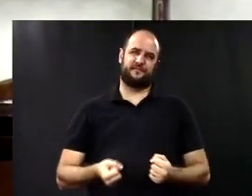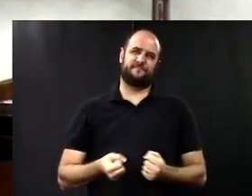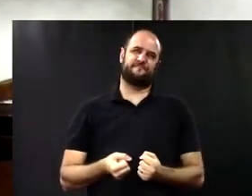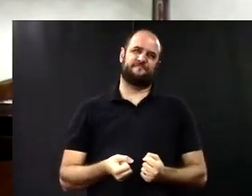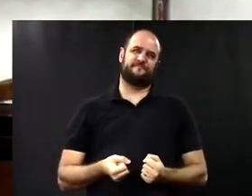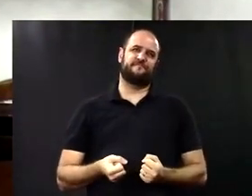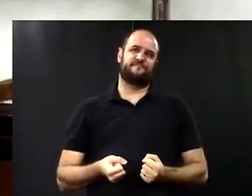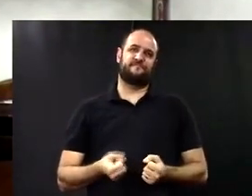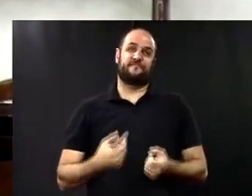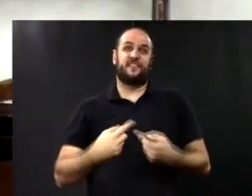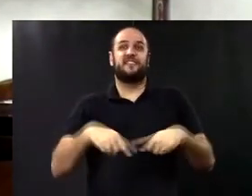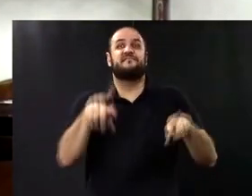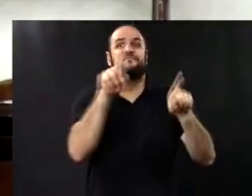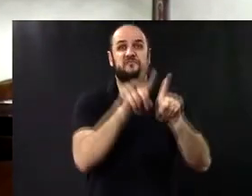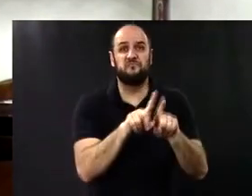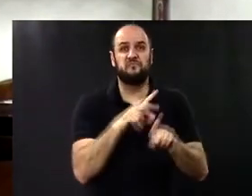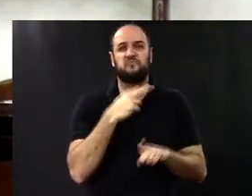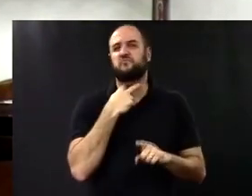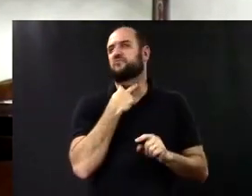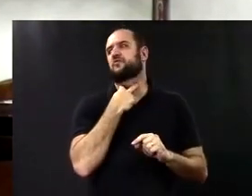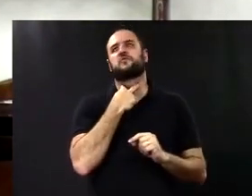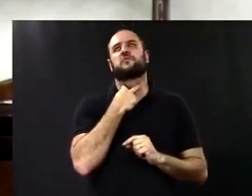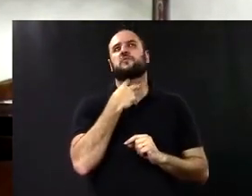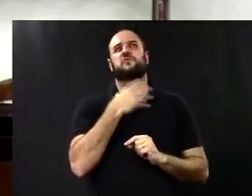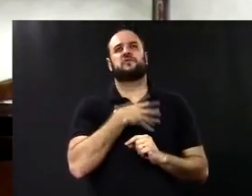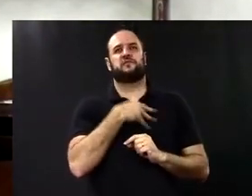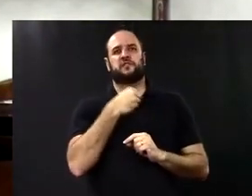Logo não poderá ser chamado de filho.